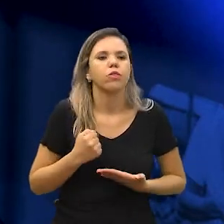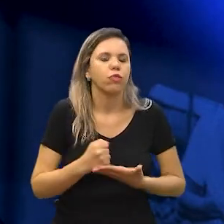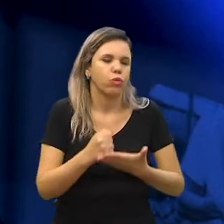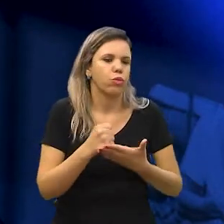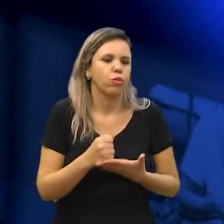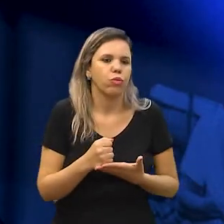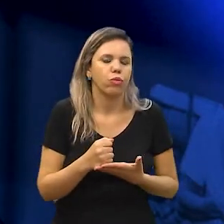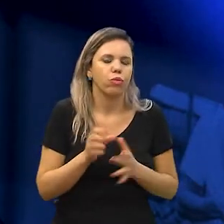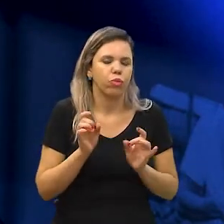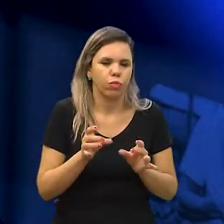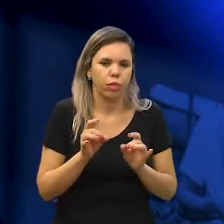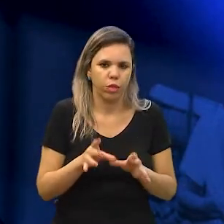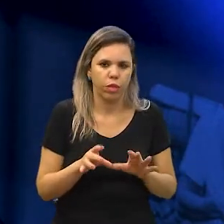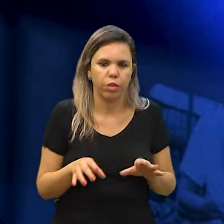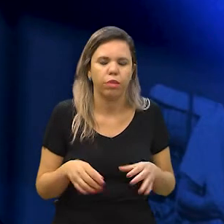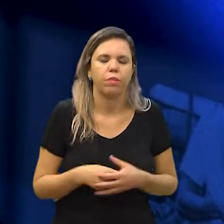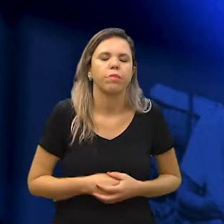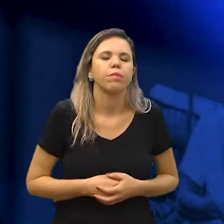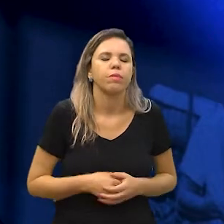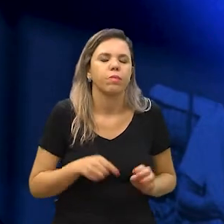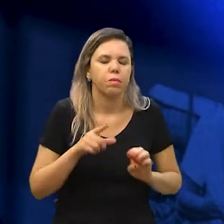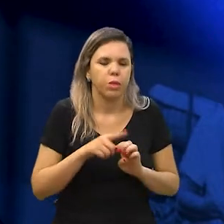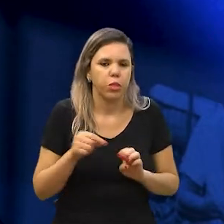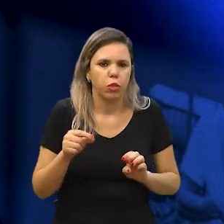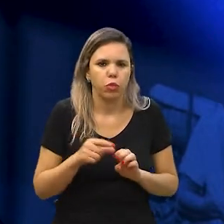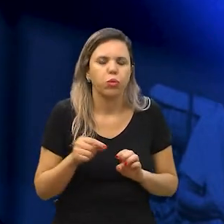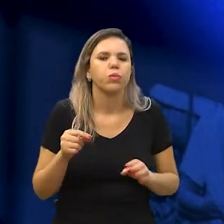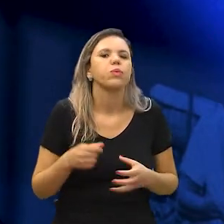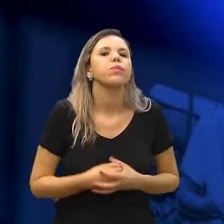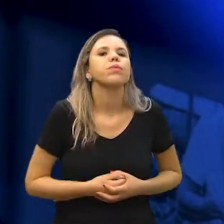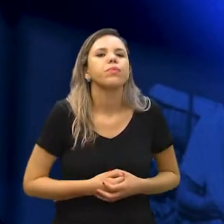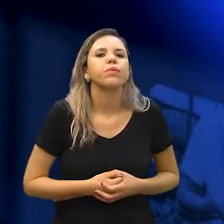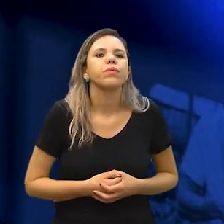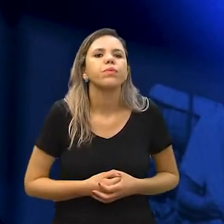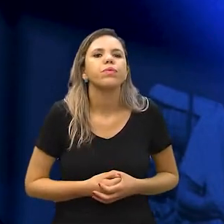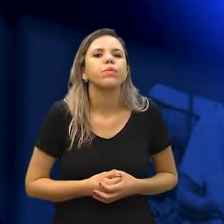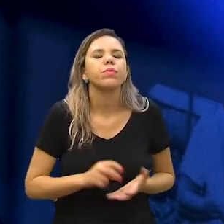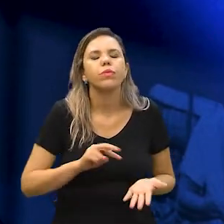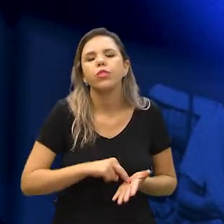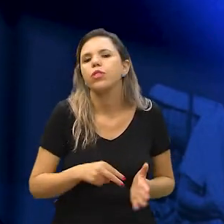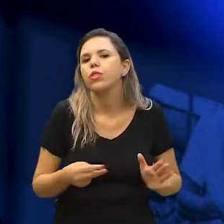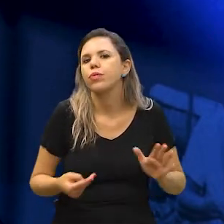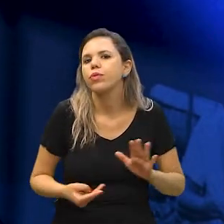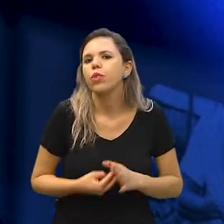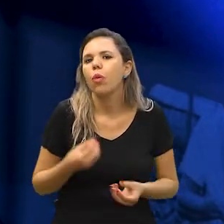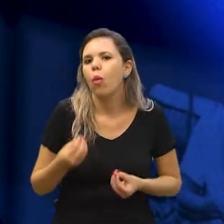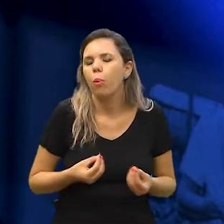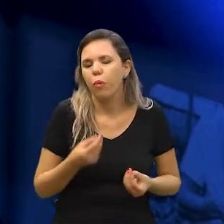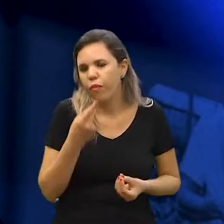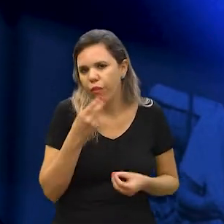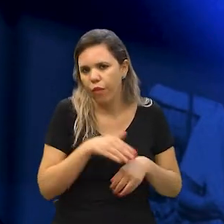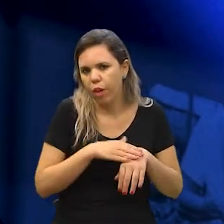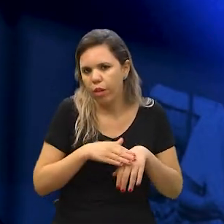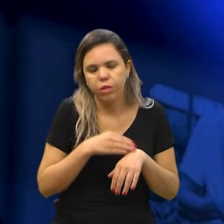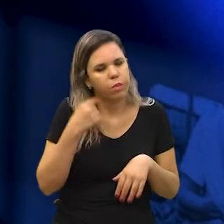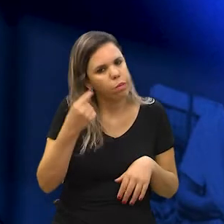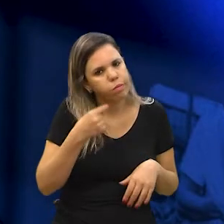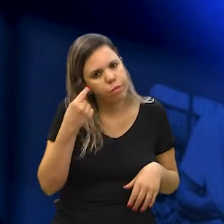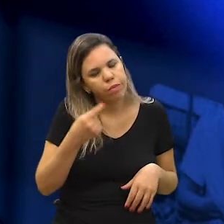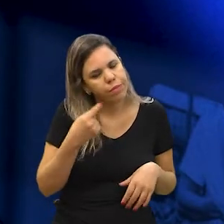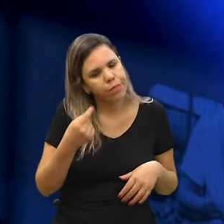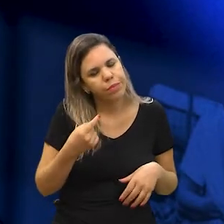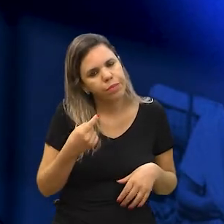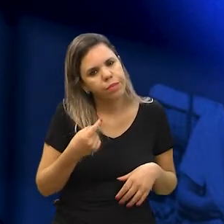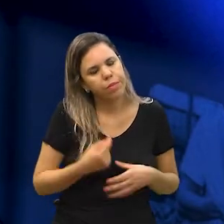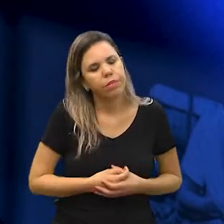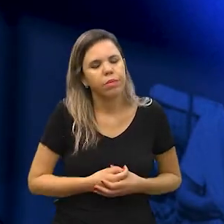ajuda o Fabrício empreendedor e vendedor, mas muito mais com a tradução do que e como falar com o advogado do que